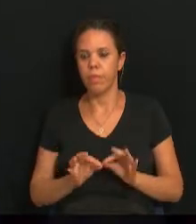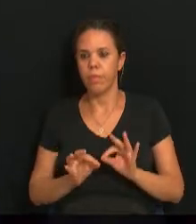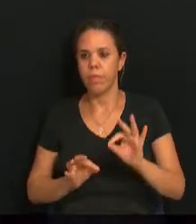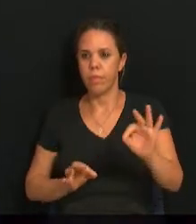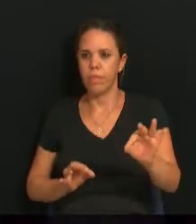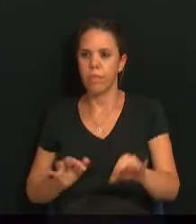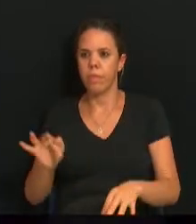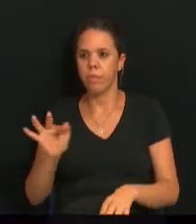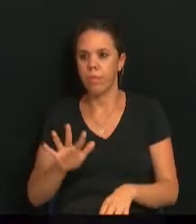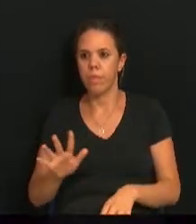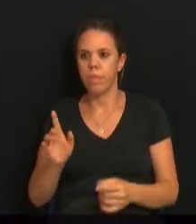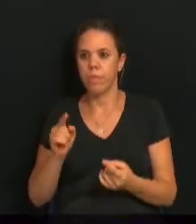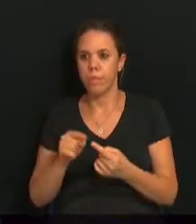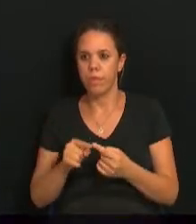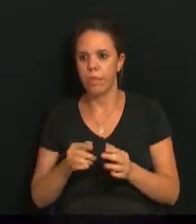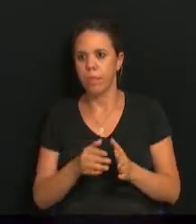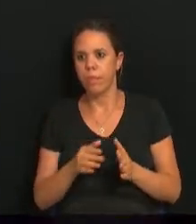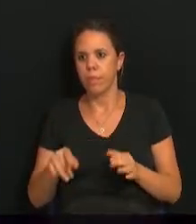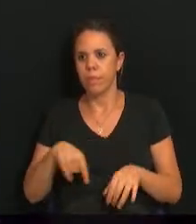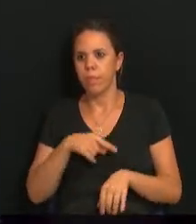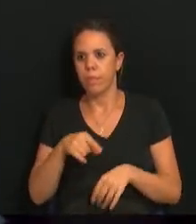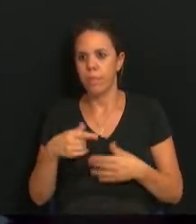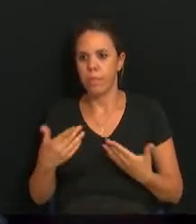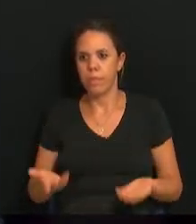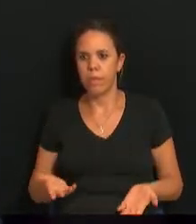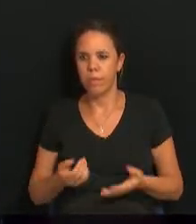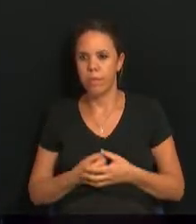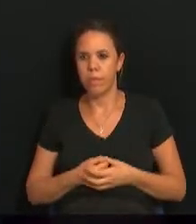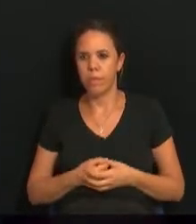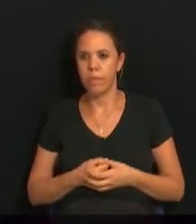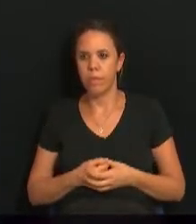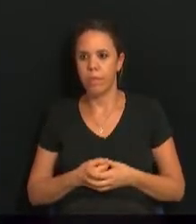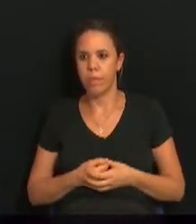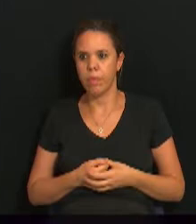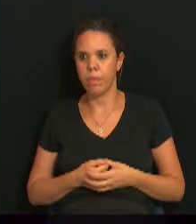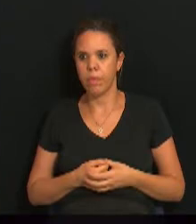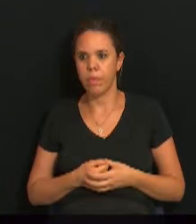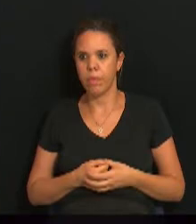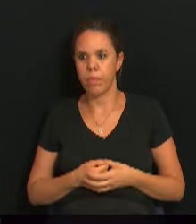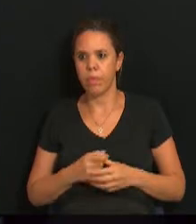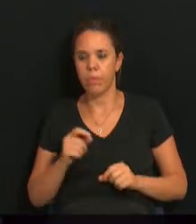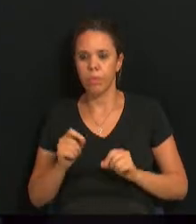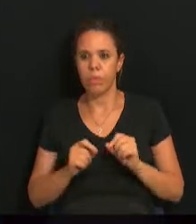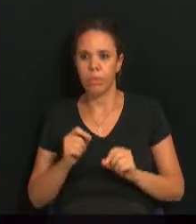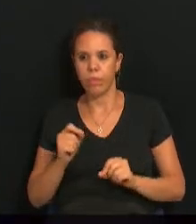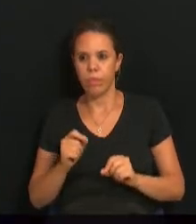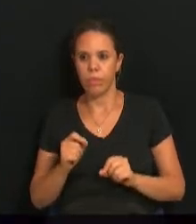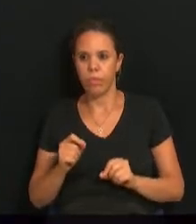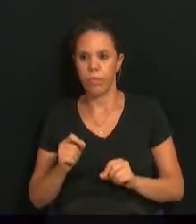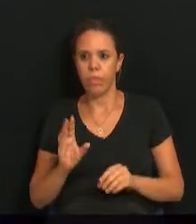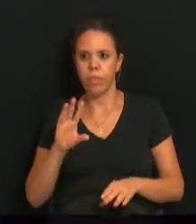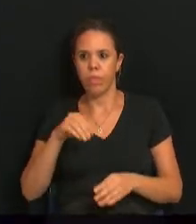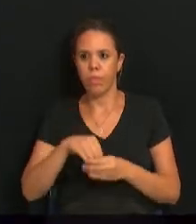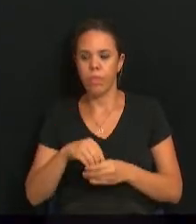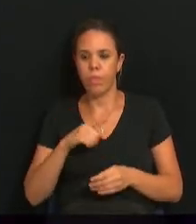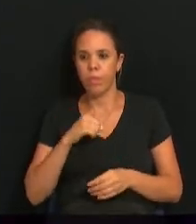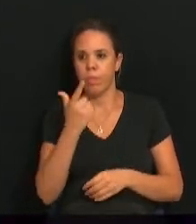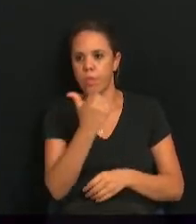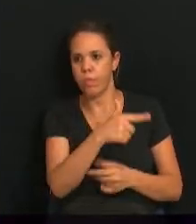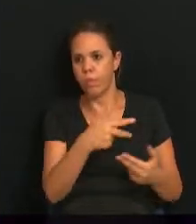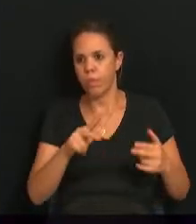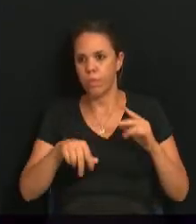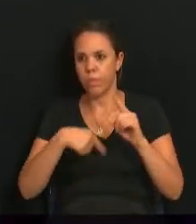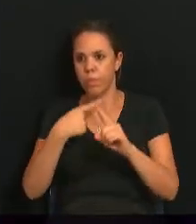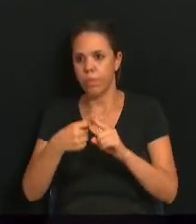configuração ideal em termos de jornada, uma configuração que esteja prevendo outras atividades além da